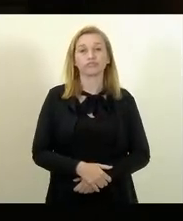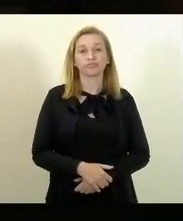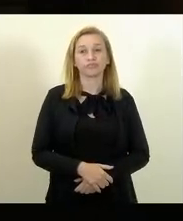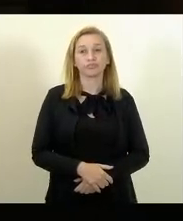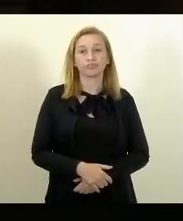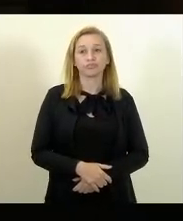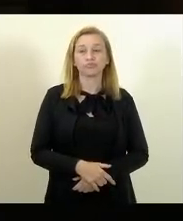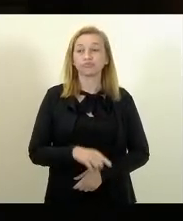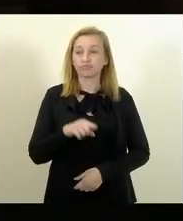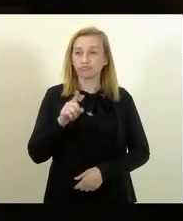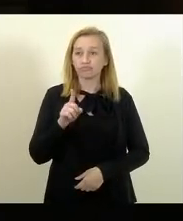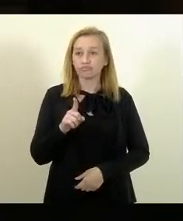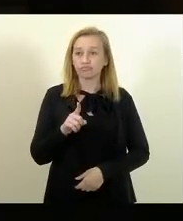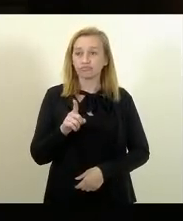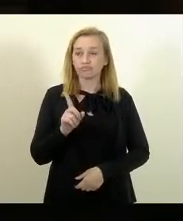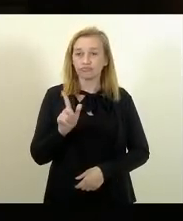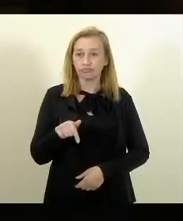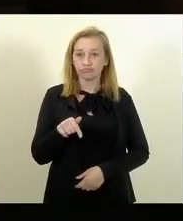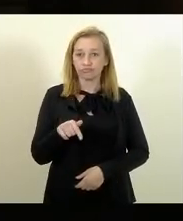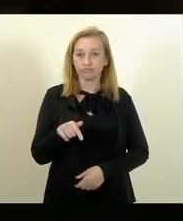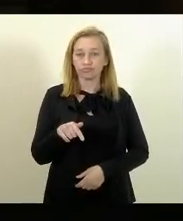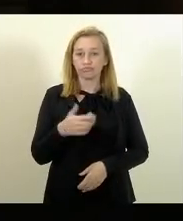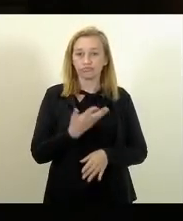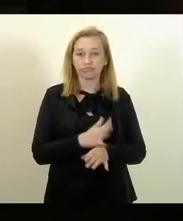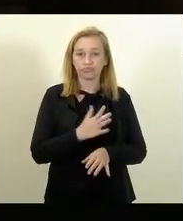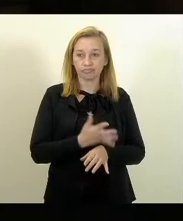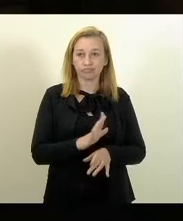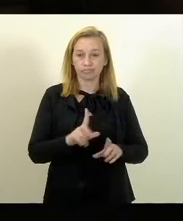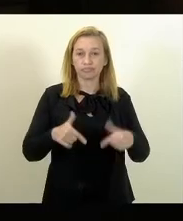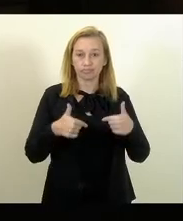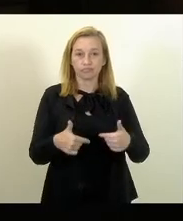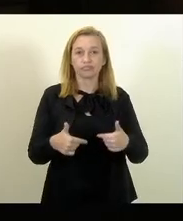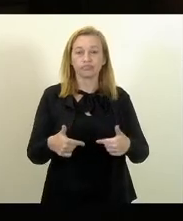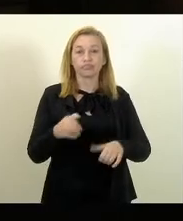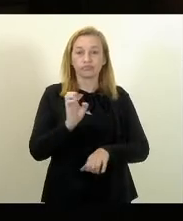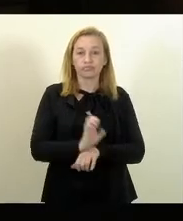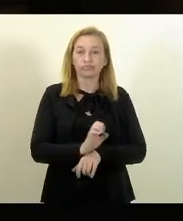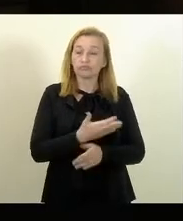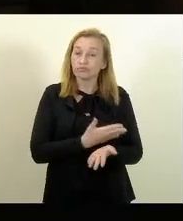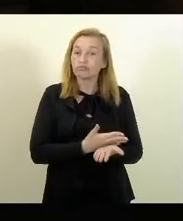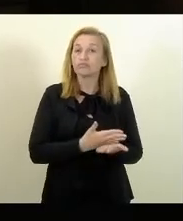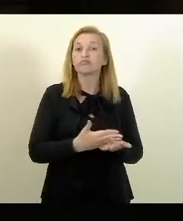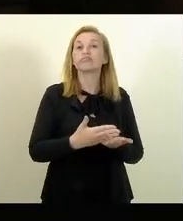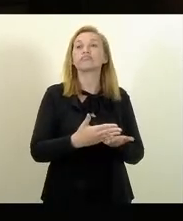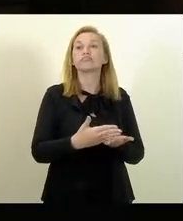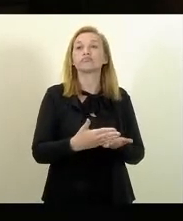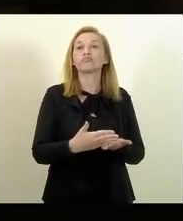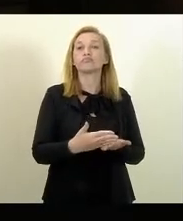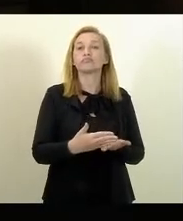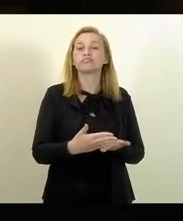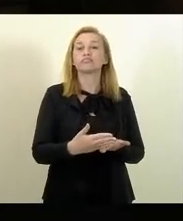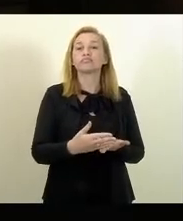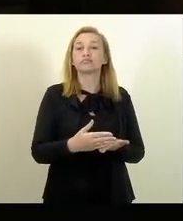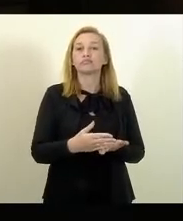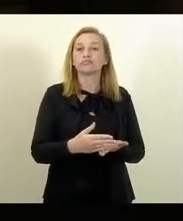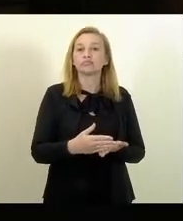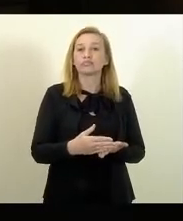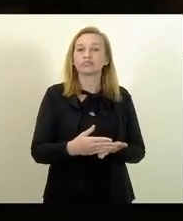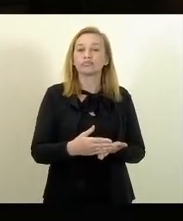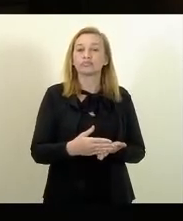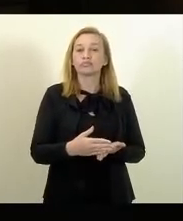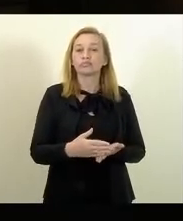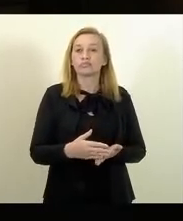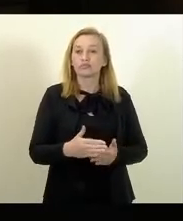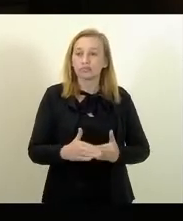é colocado em prática e o Estado começa a se recuperar da